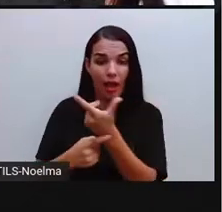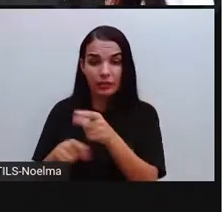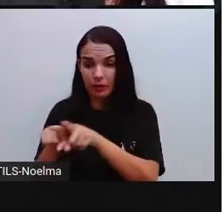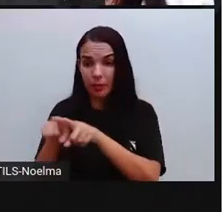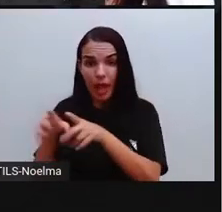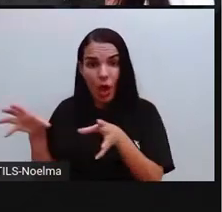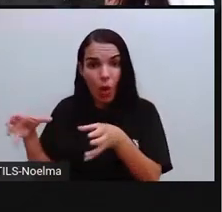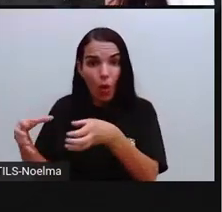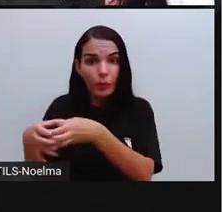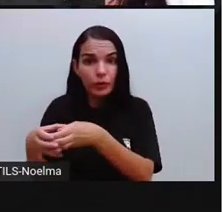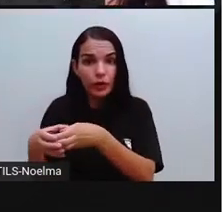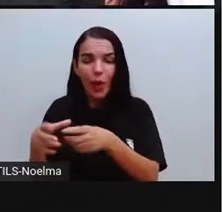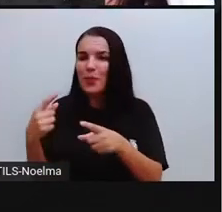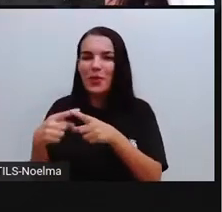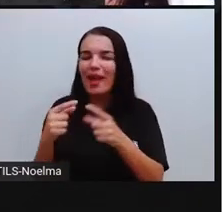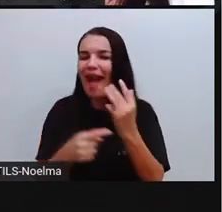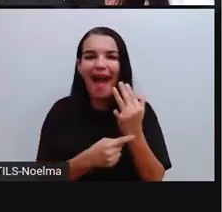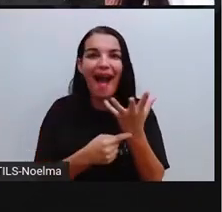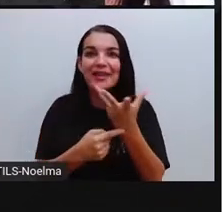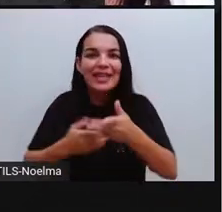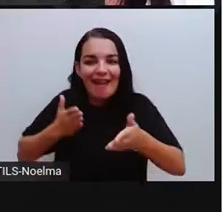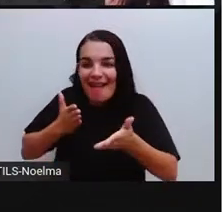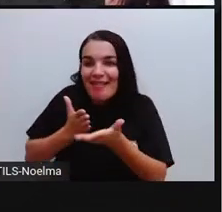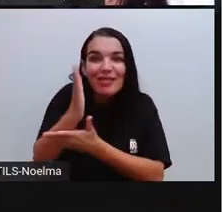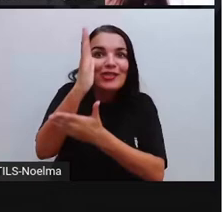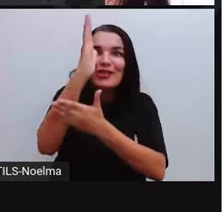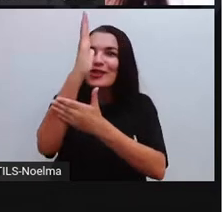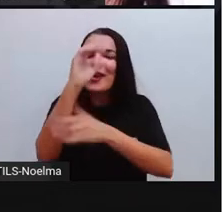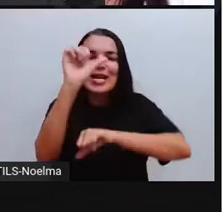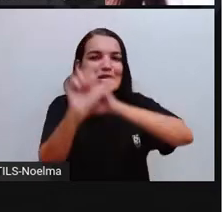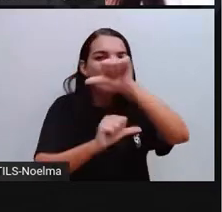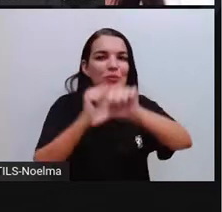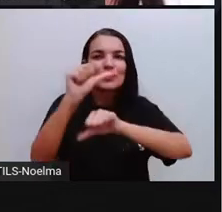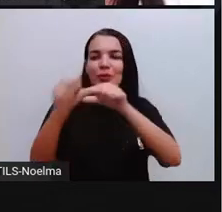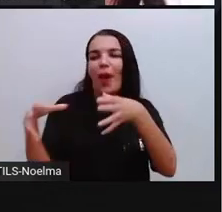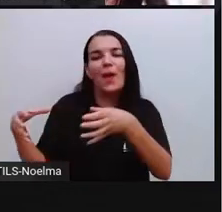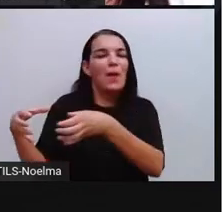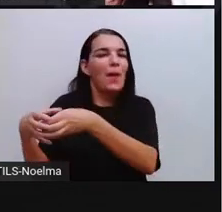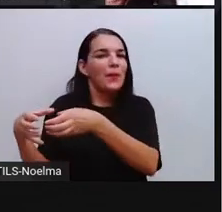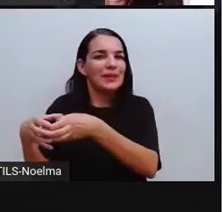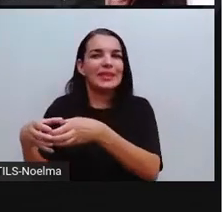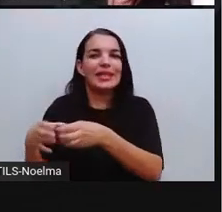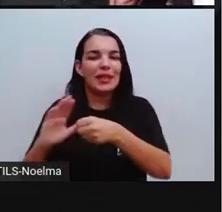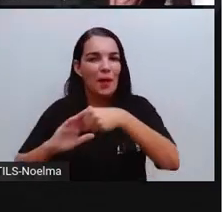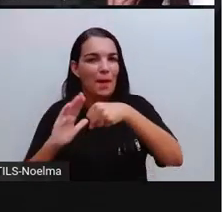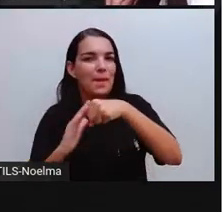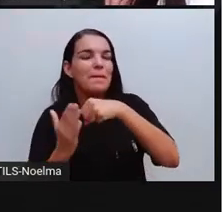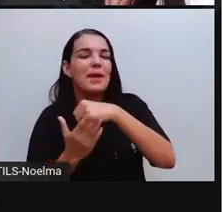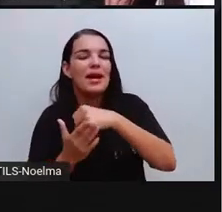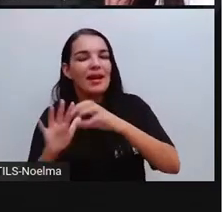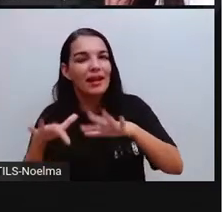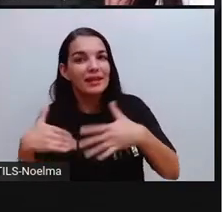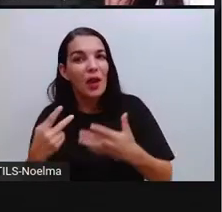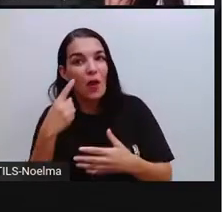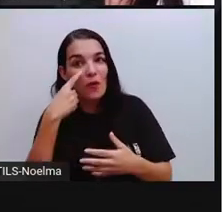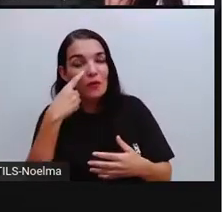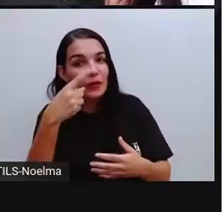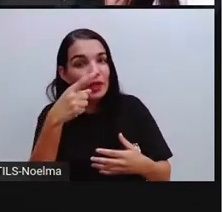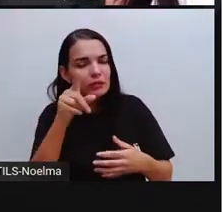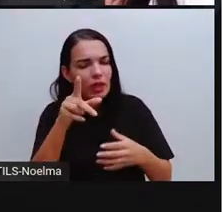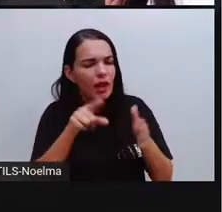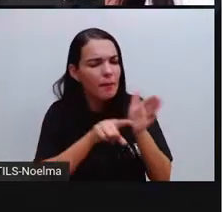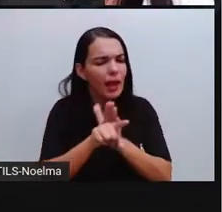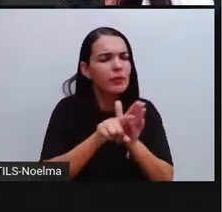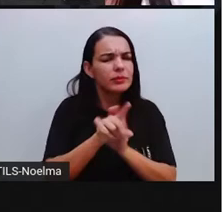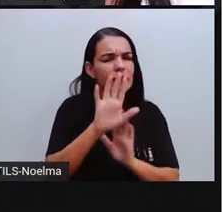Essa arte, ela invadiu essa comunidade, ela mudou a comunidade. Então, foi uma das perguntas que eu fiz para vocês lá no início. Será